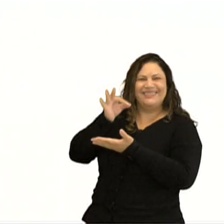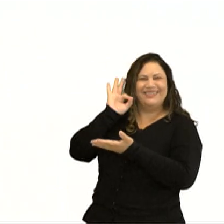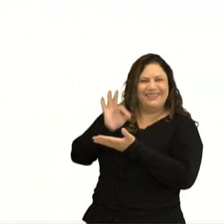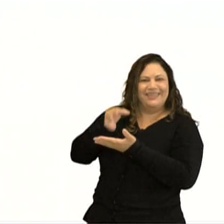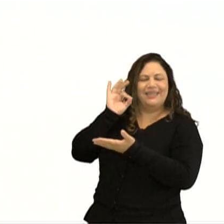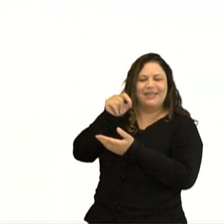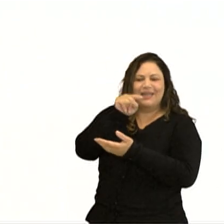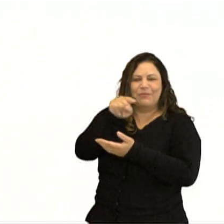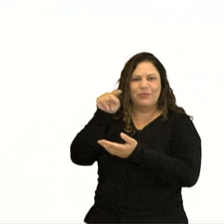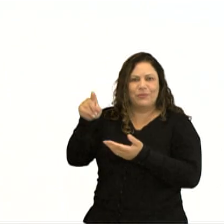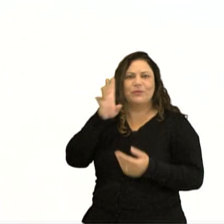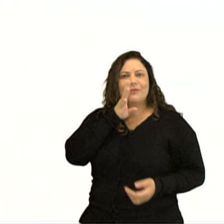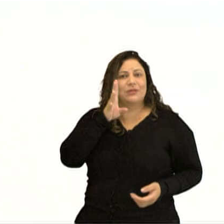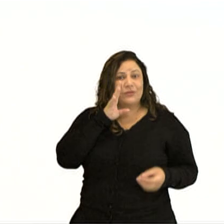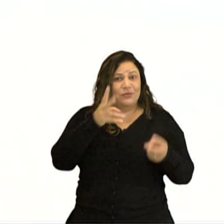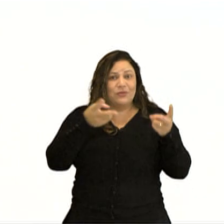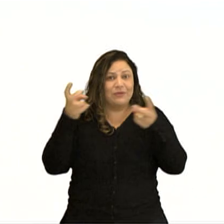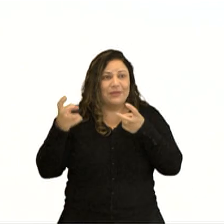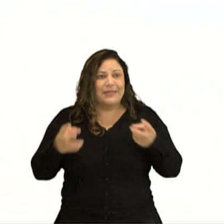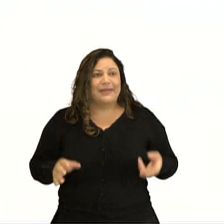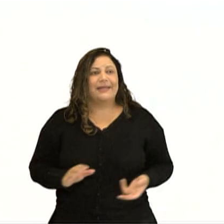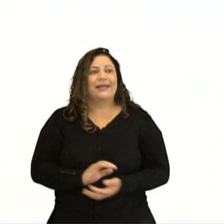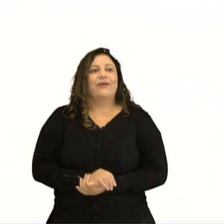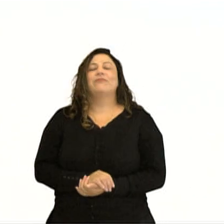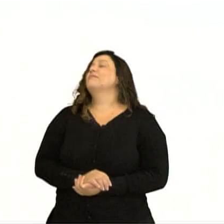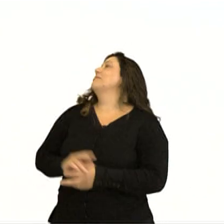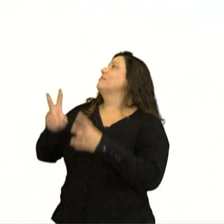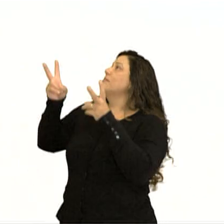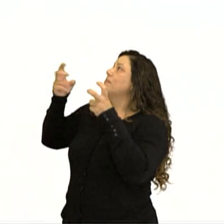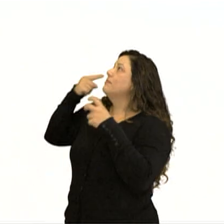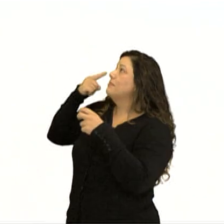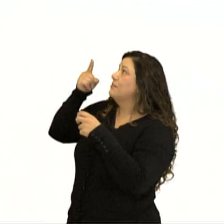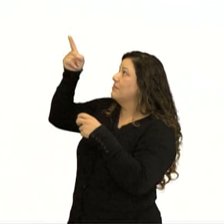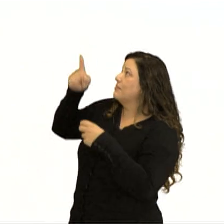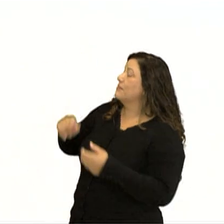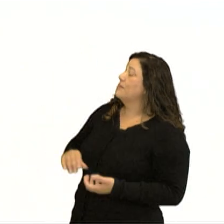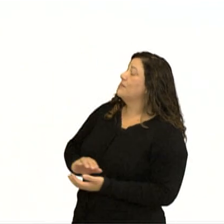Veja só que legal. Olha aqui essa daqui, gente.